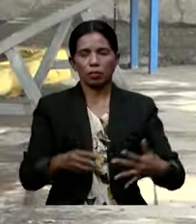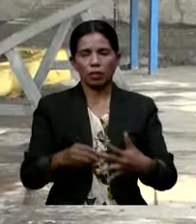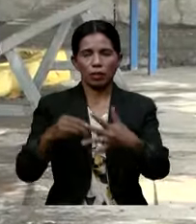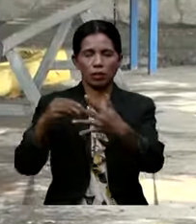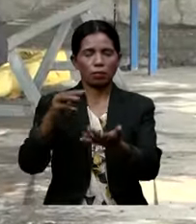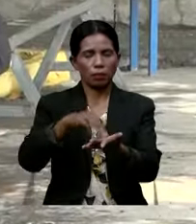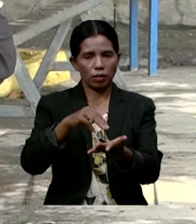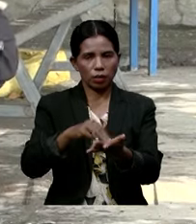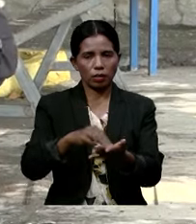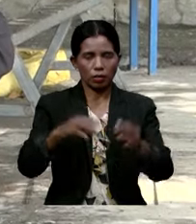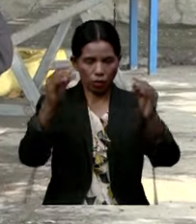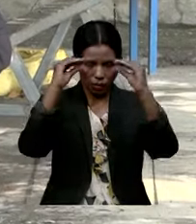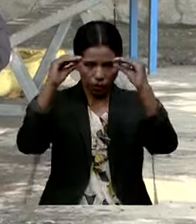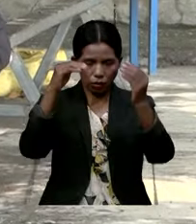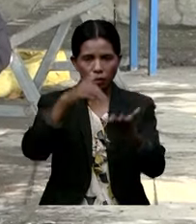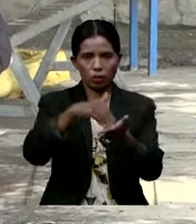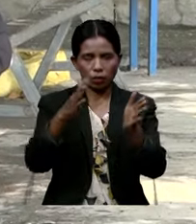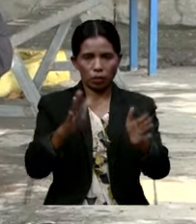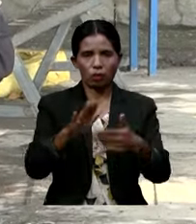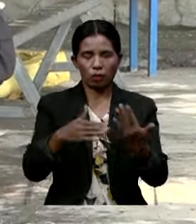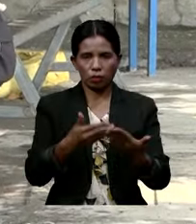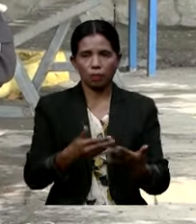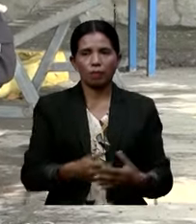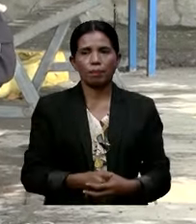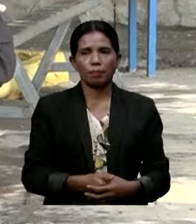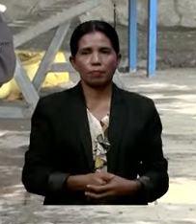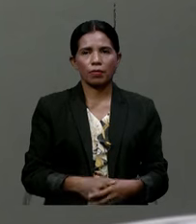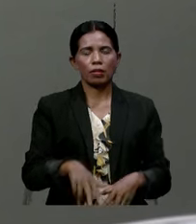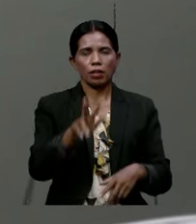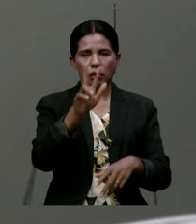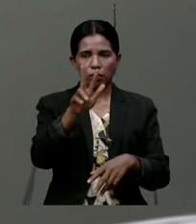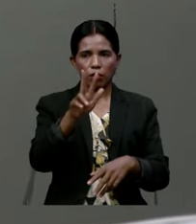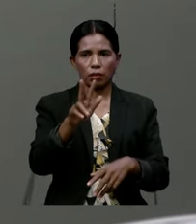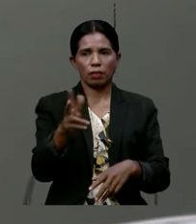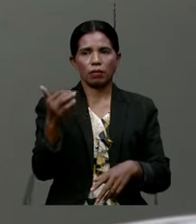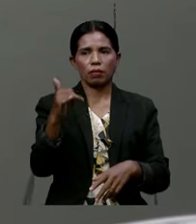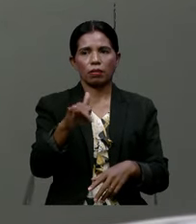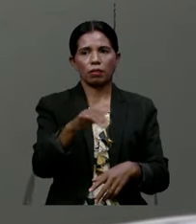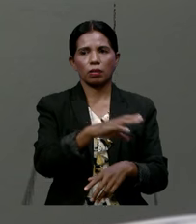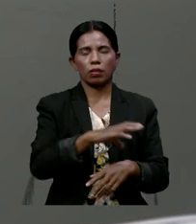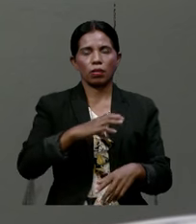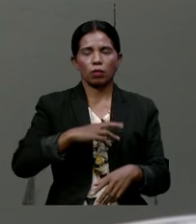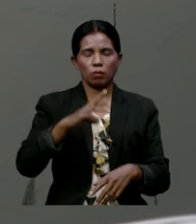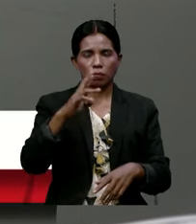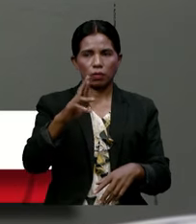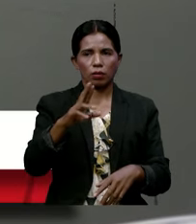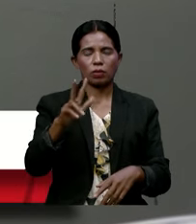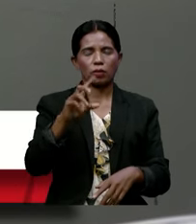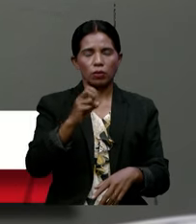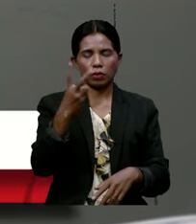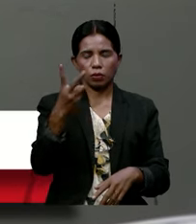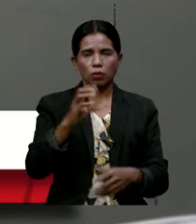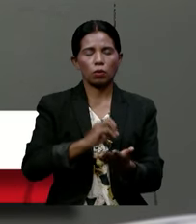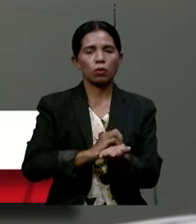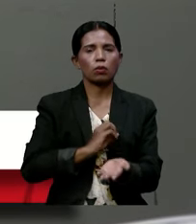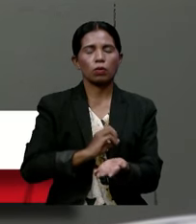matéria refere ho di hanur estudante sira. A me ia filial tolo mak 5 Comoro, 12 de outubro tasi tolo ho